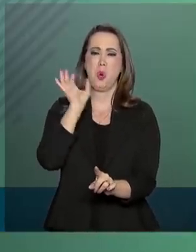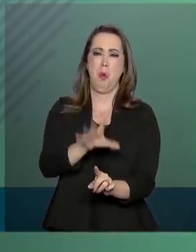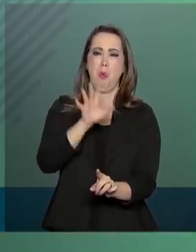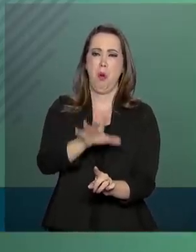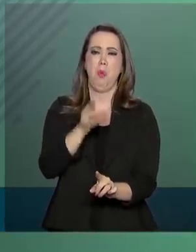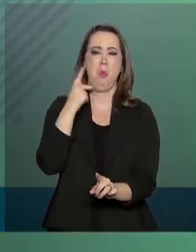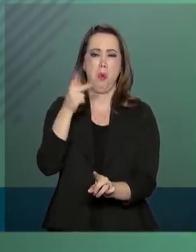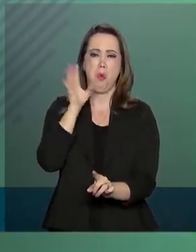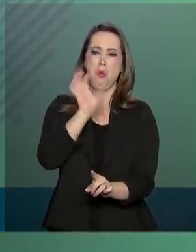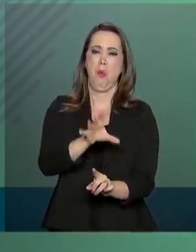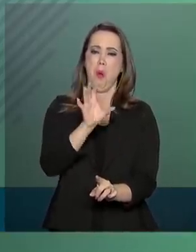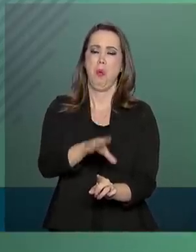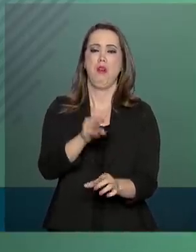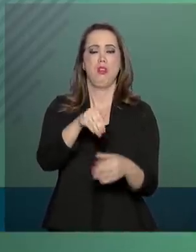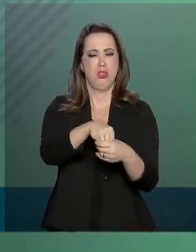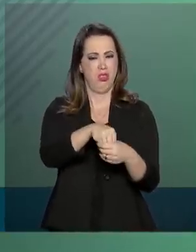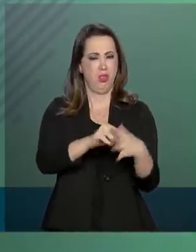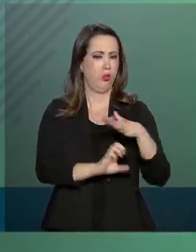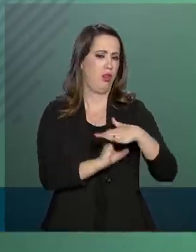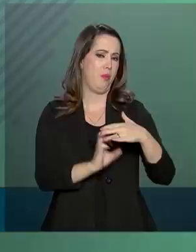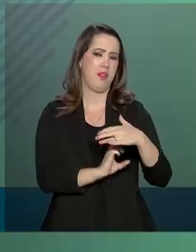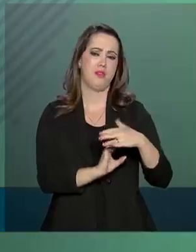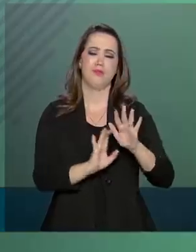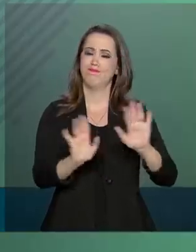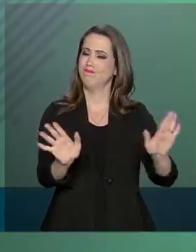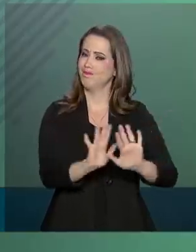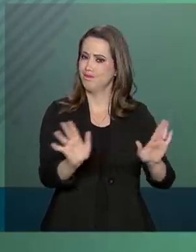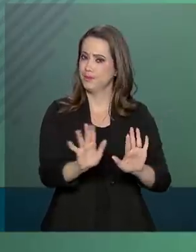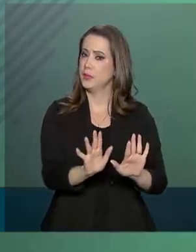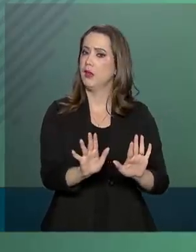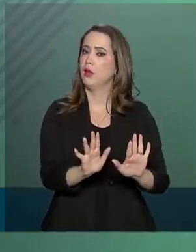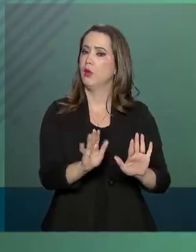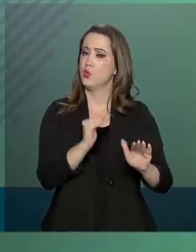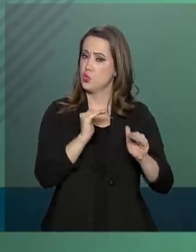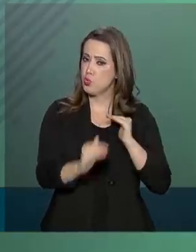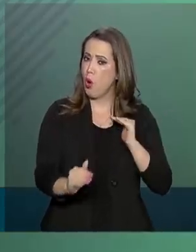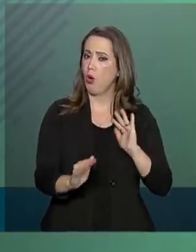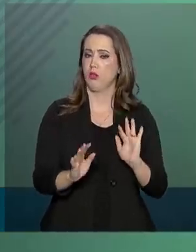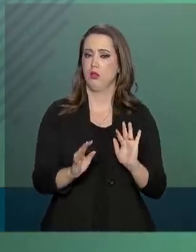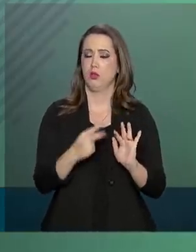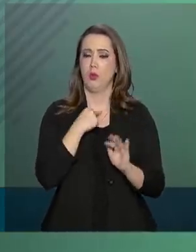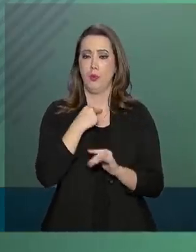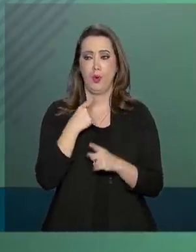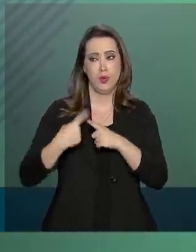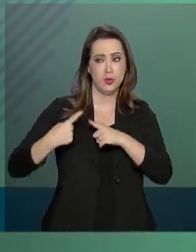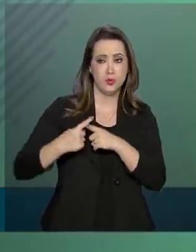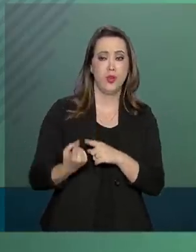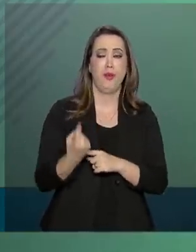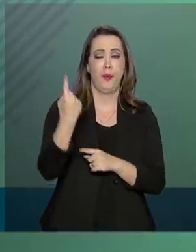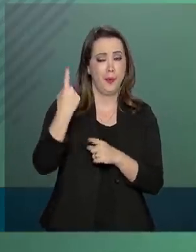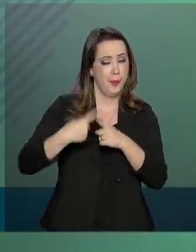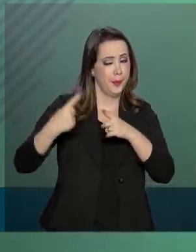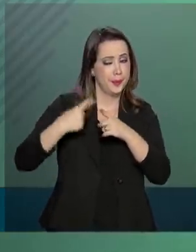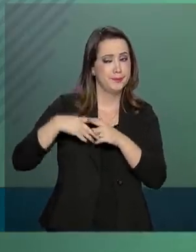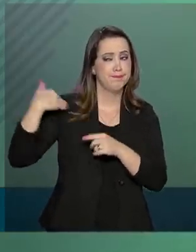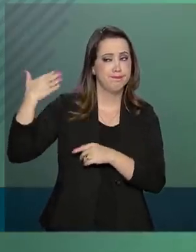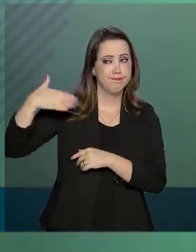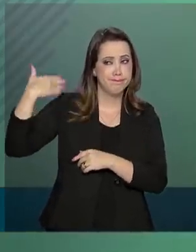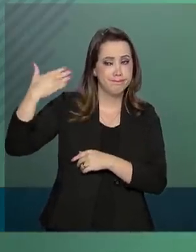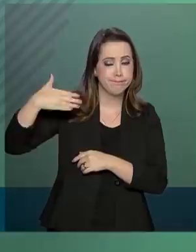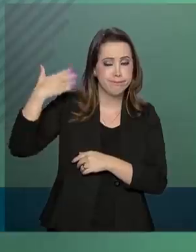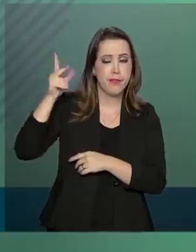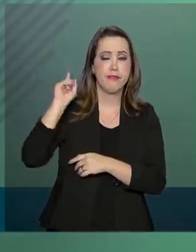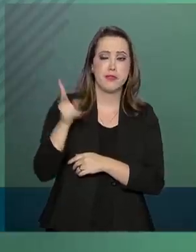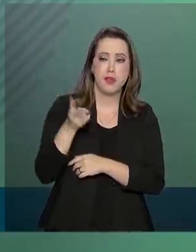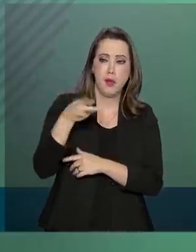gestão aliás uma das razões para a crise que vimos ocorrer em governos